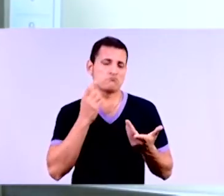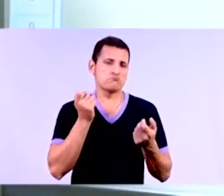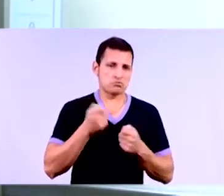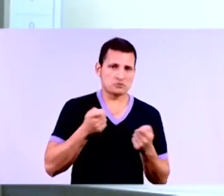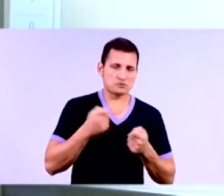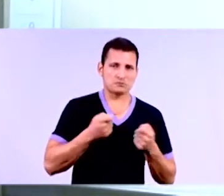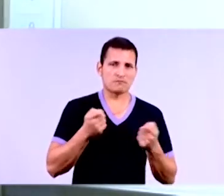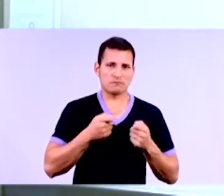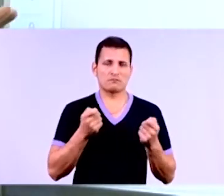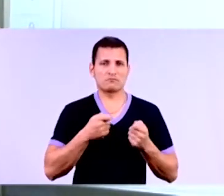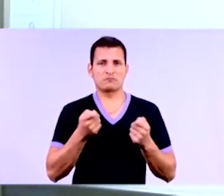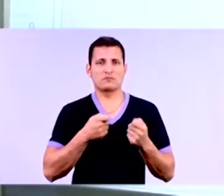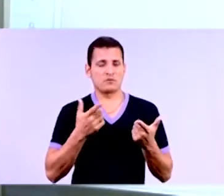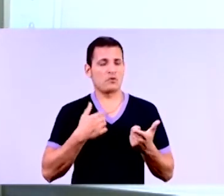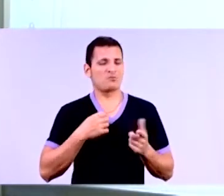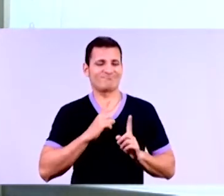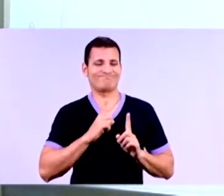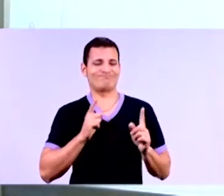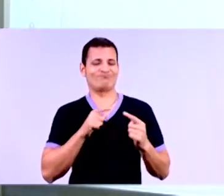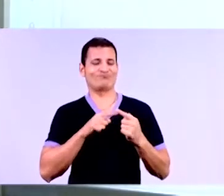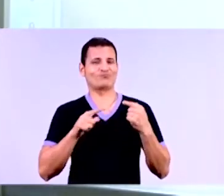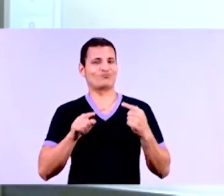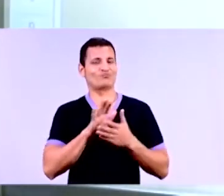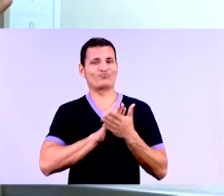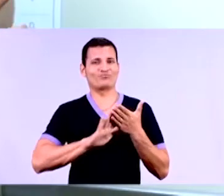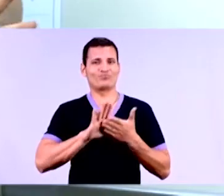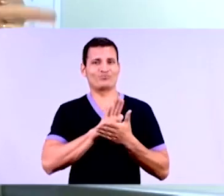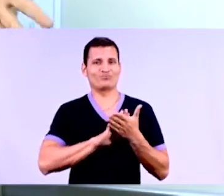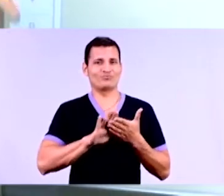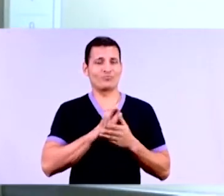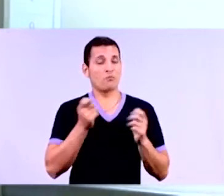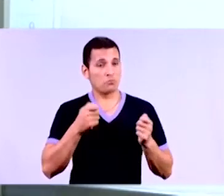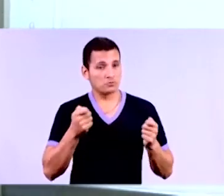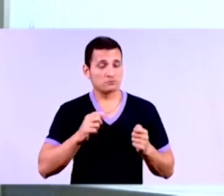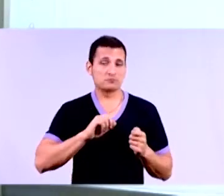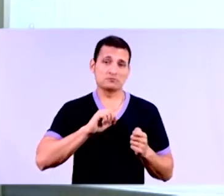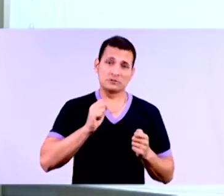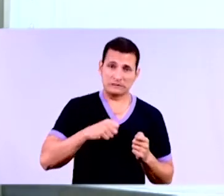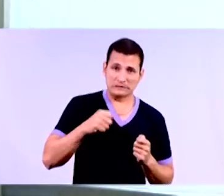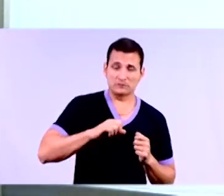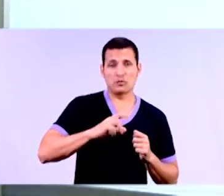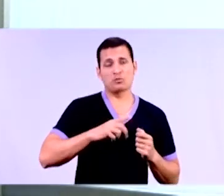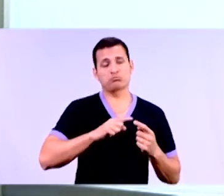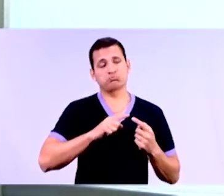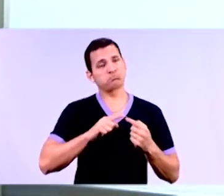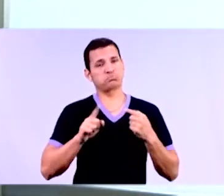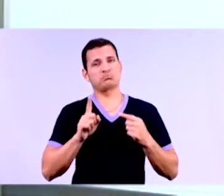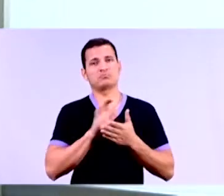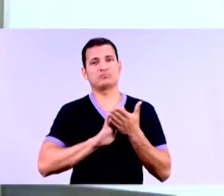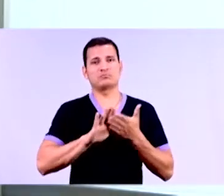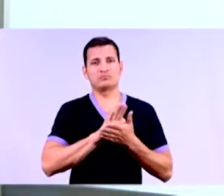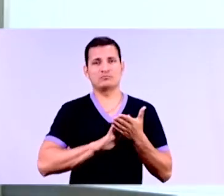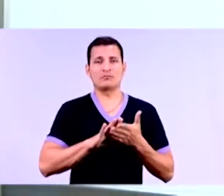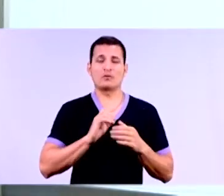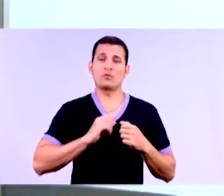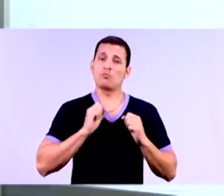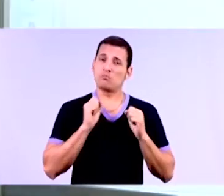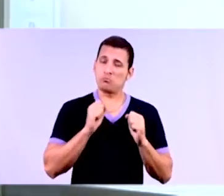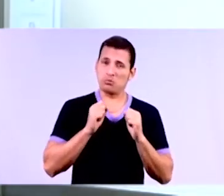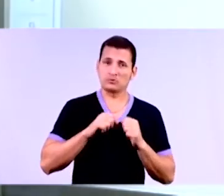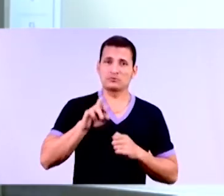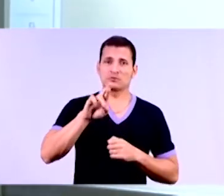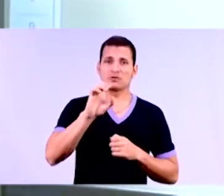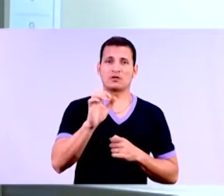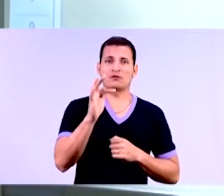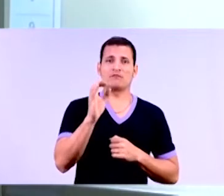levantei, ou então eu vou perceber, opa, não tem nada a ver com o que eu imaginava. Ou até eu posso reformular. Bem,